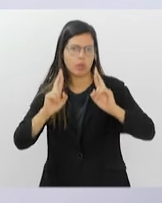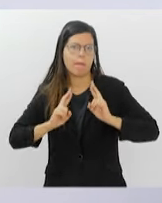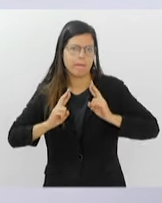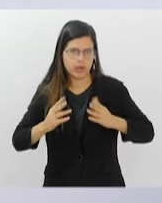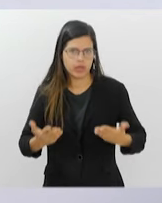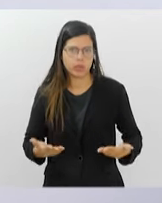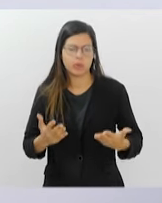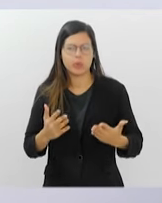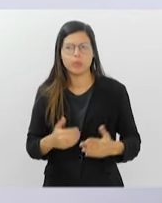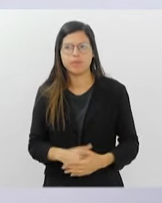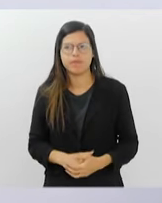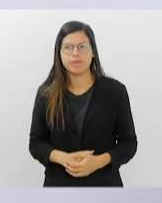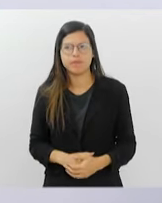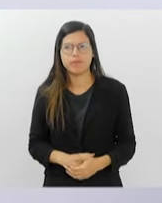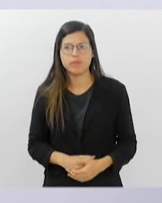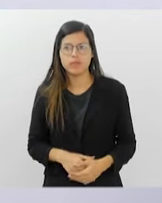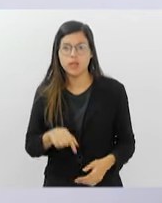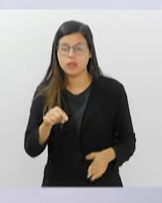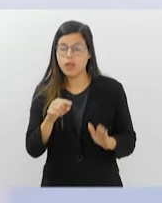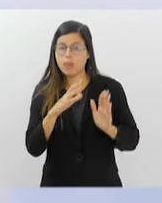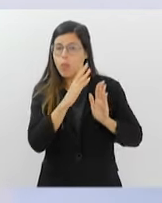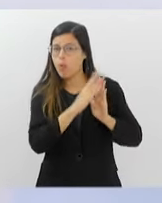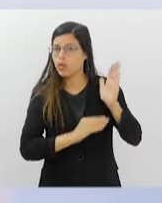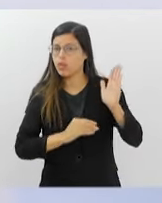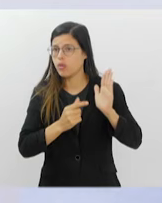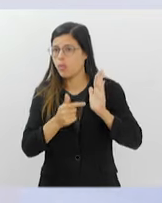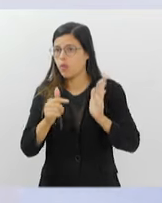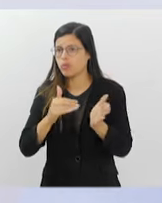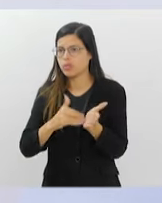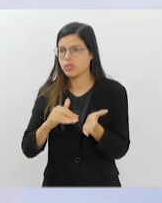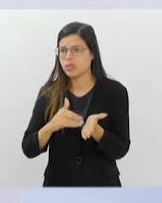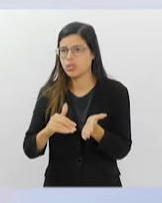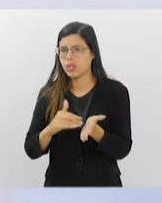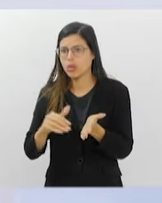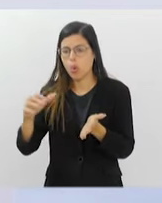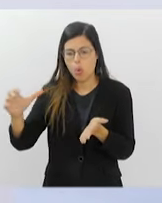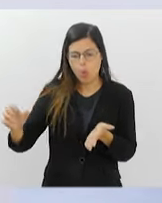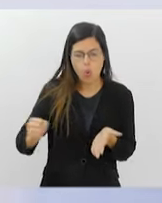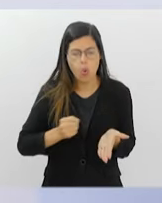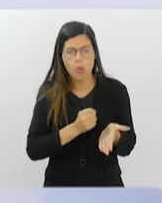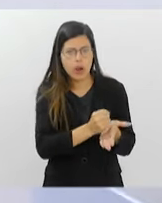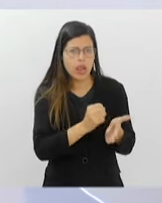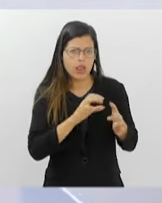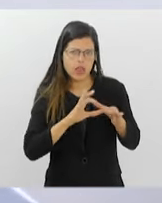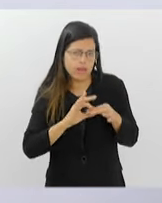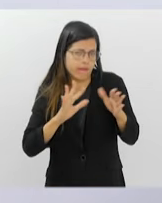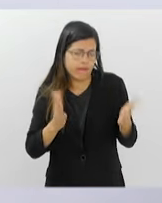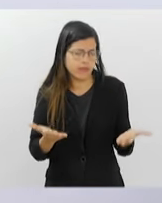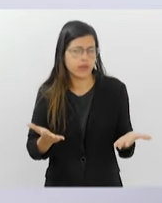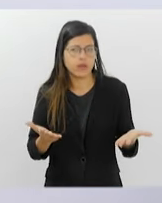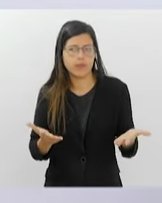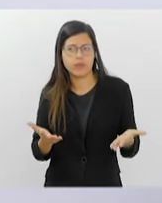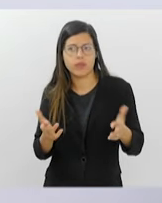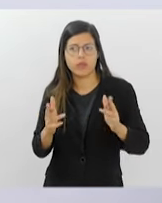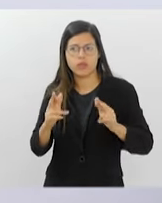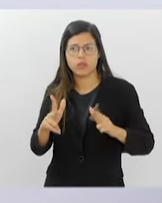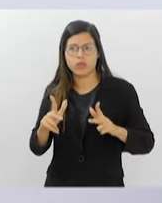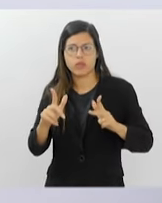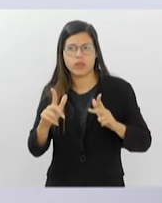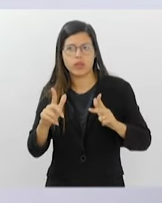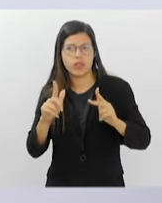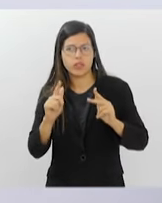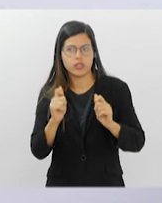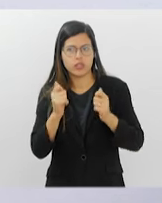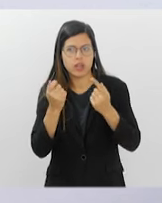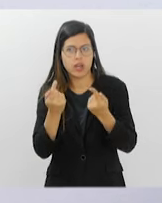sirva de exemplo para alguns secretários que estão ali por cargo né colocado pelo governador de livre nomeação diferente do Parlamento que está